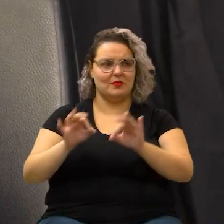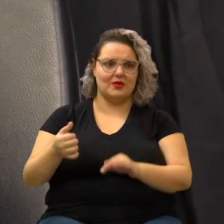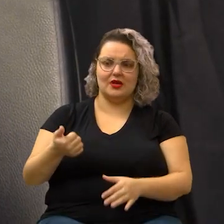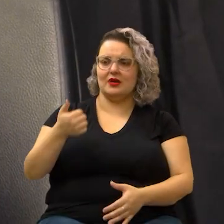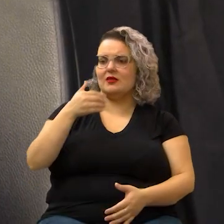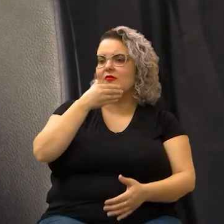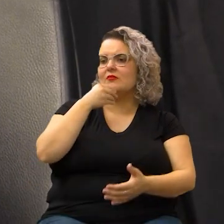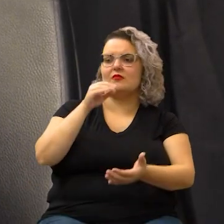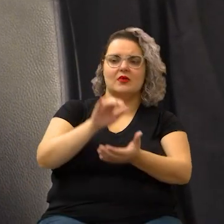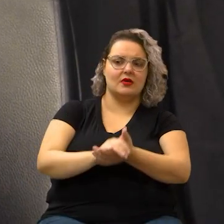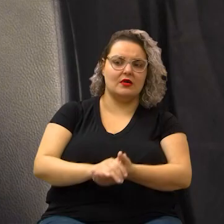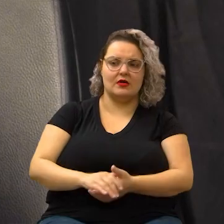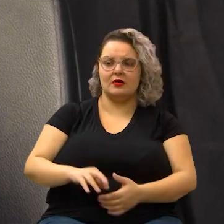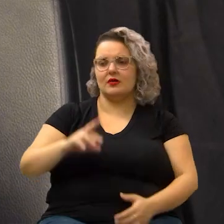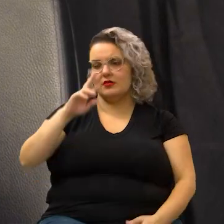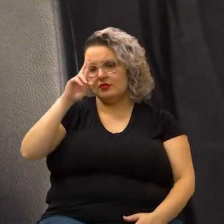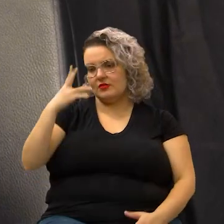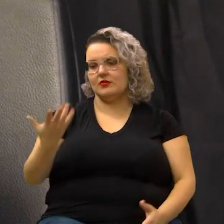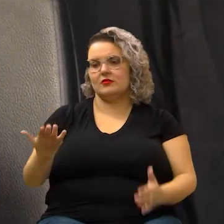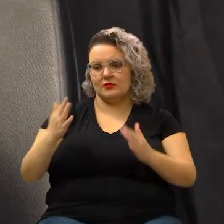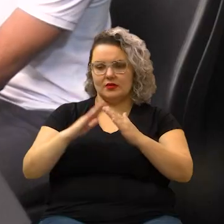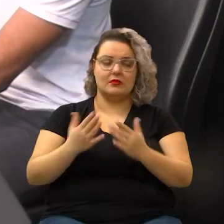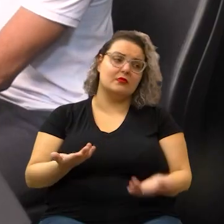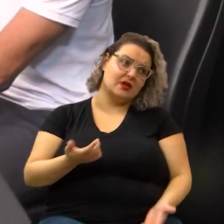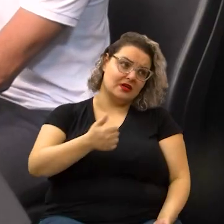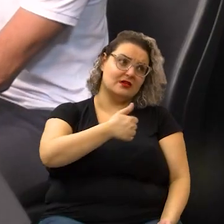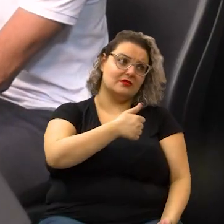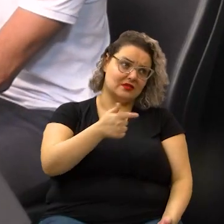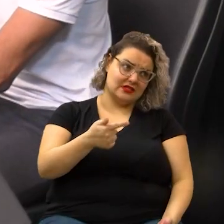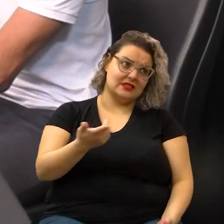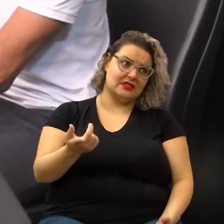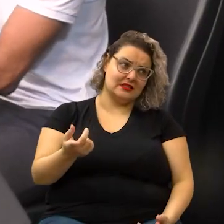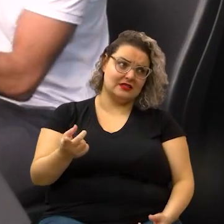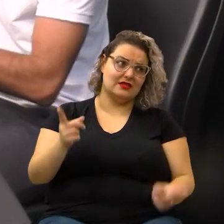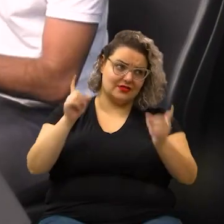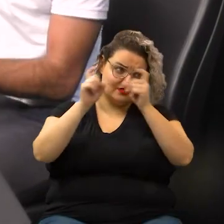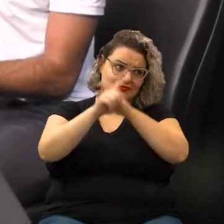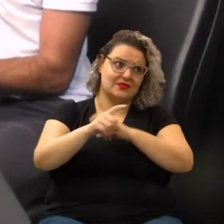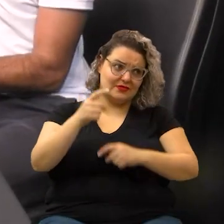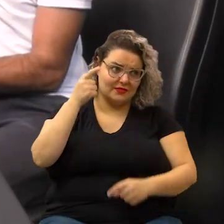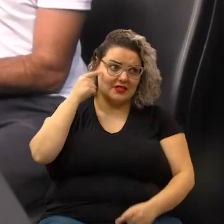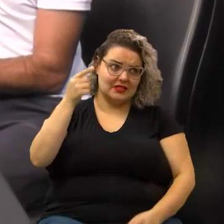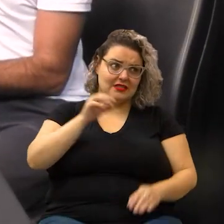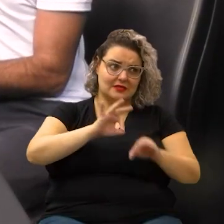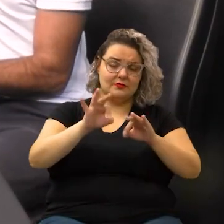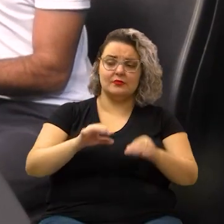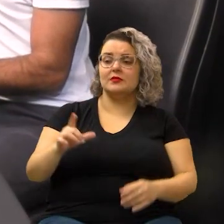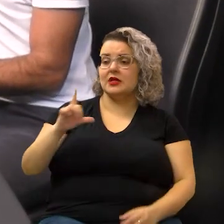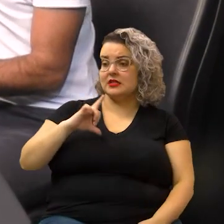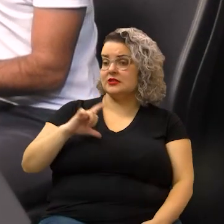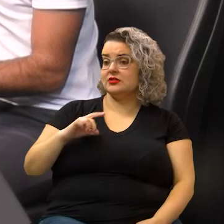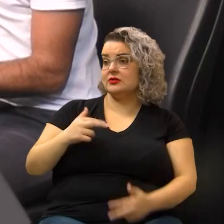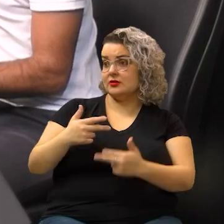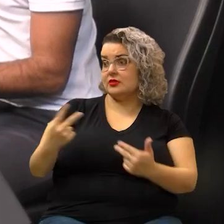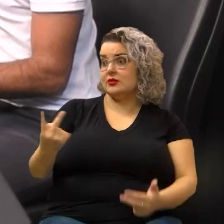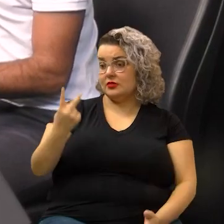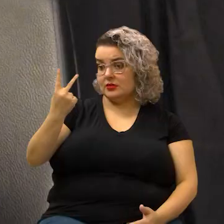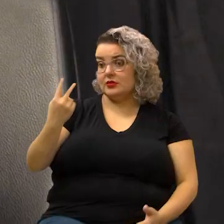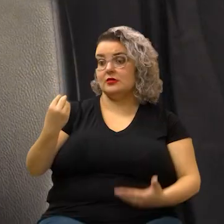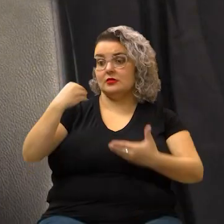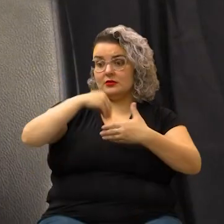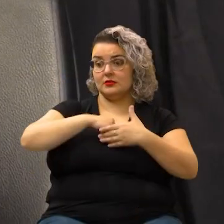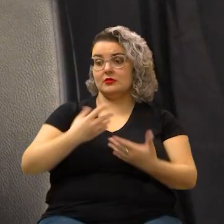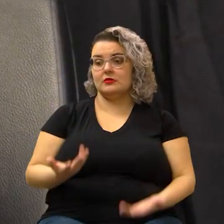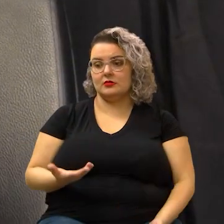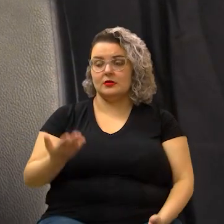marido, não estava preparado para ser homem de casa. Mas com 17 anos é difícil a gente pensar nessa preparação. Mas né? tinha algumas coisas que tenham valores, né?